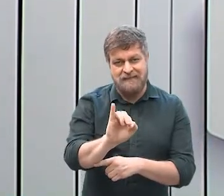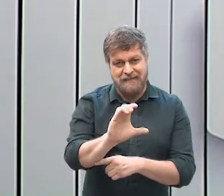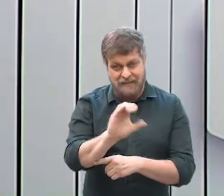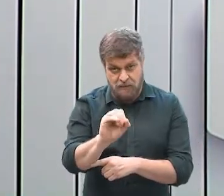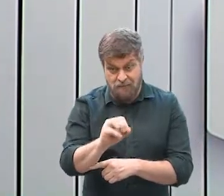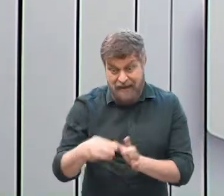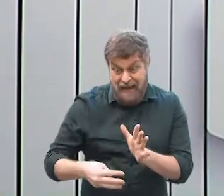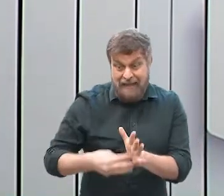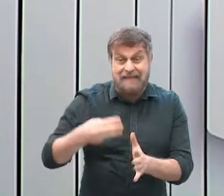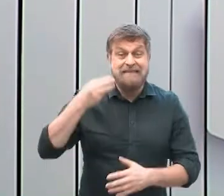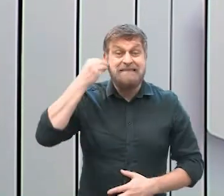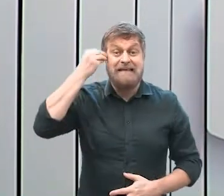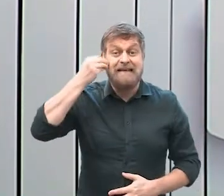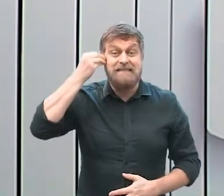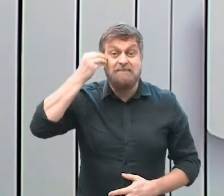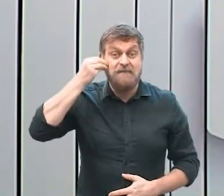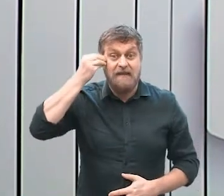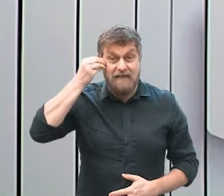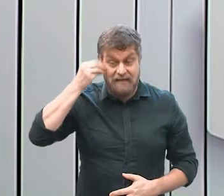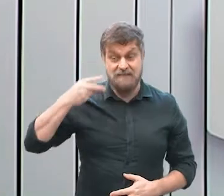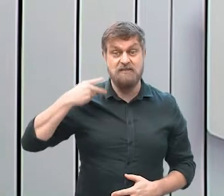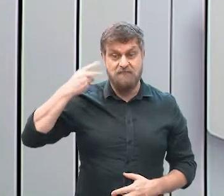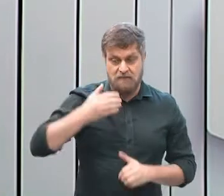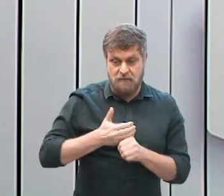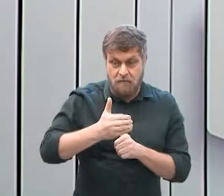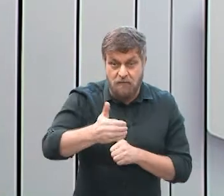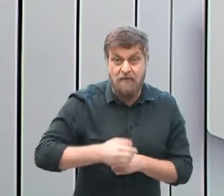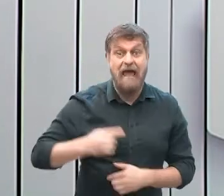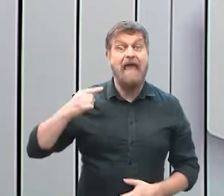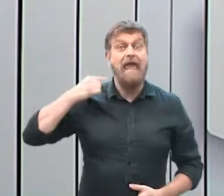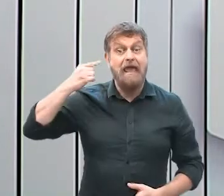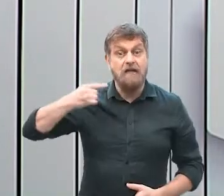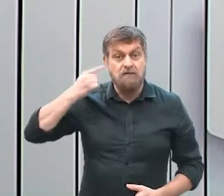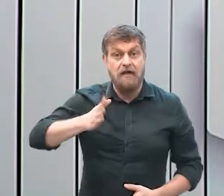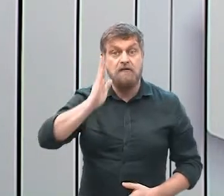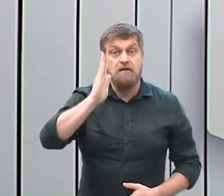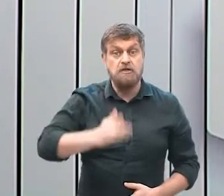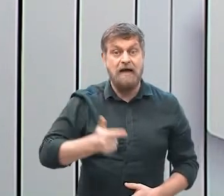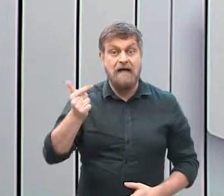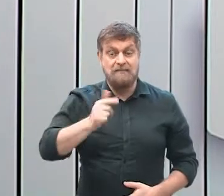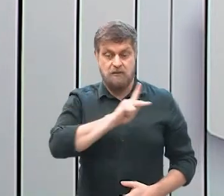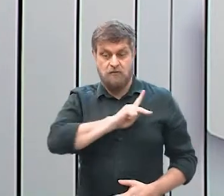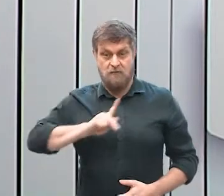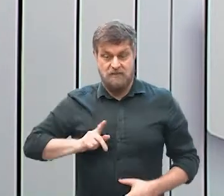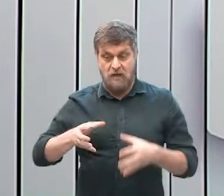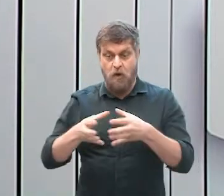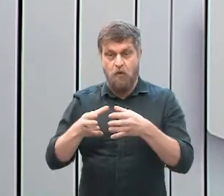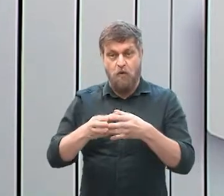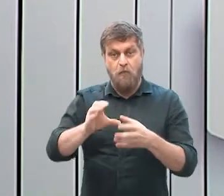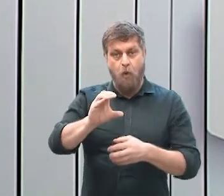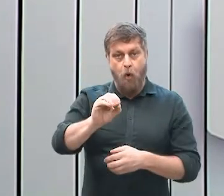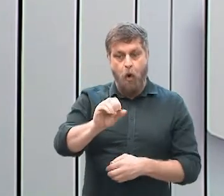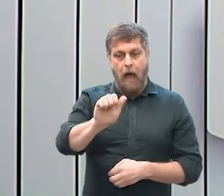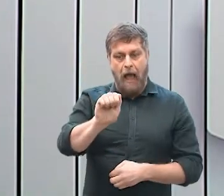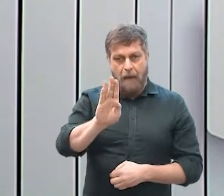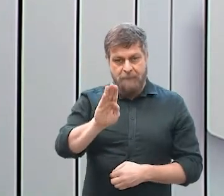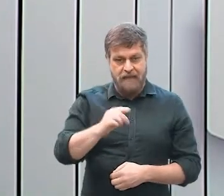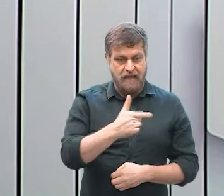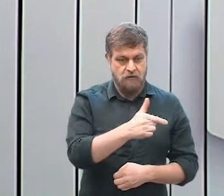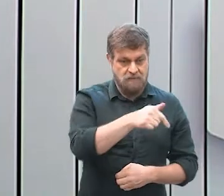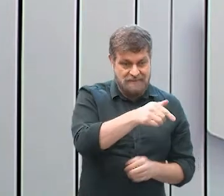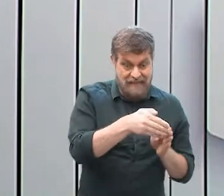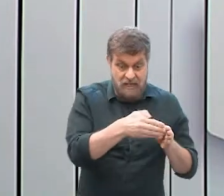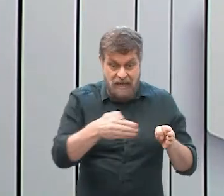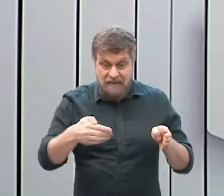mandato consecutivo. Advogado, foi vice-presidente da Ordem dos Advogados do Brasil de Campinas entre